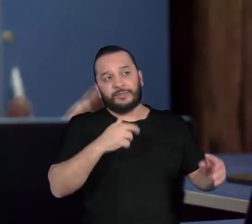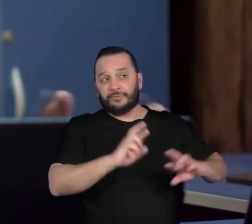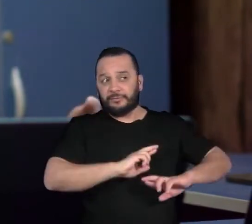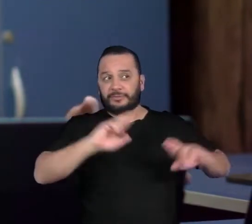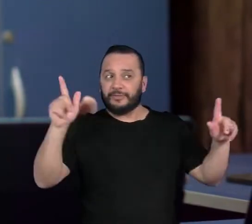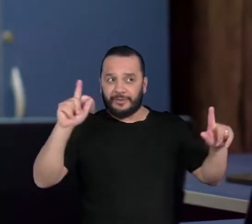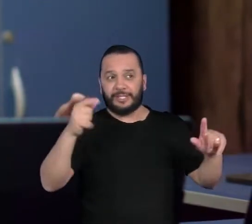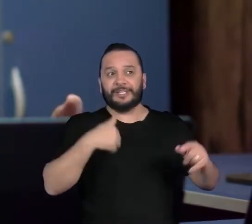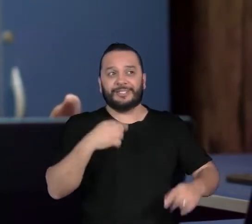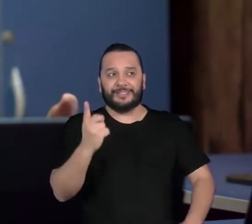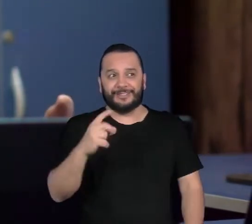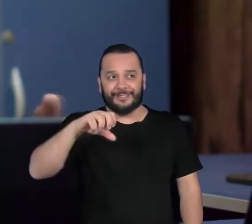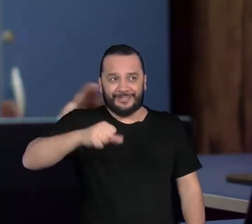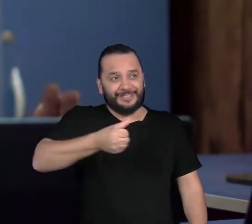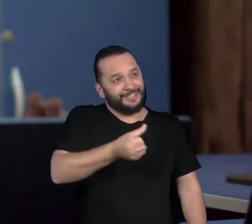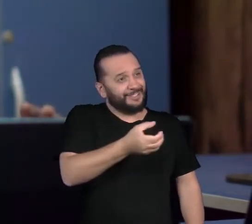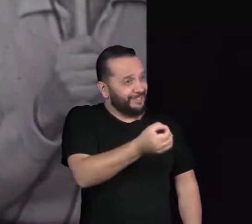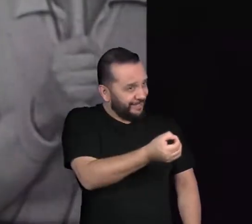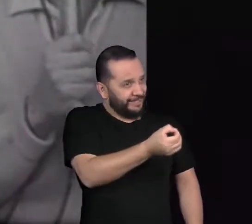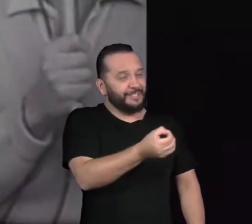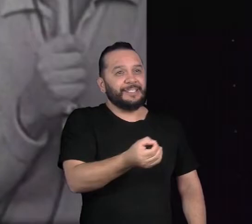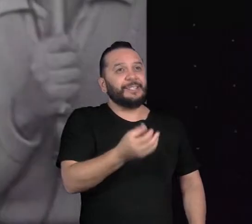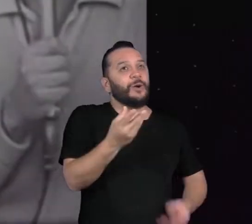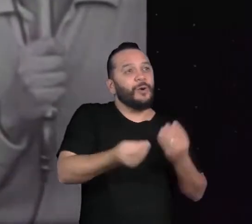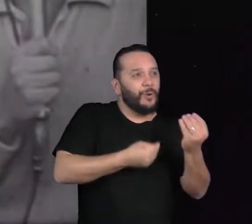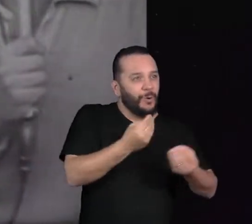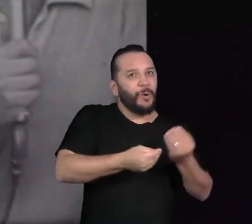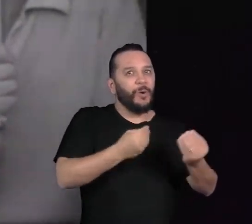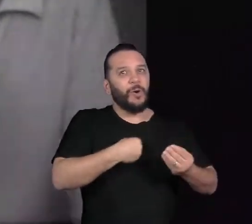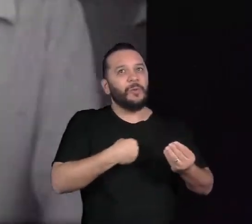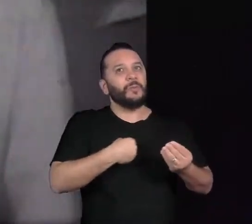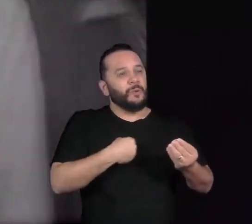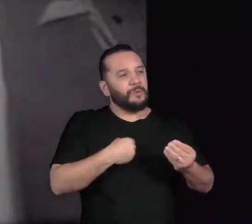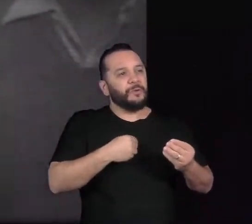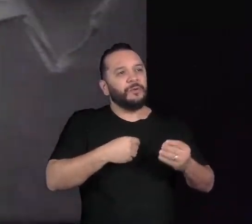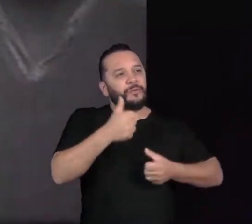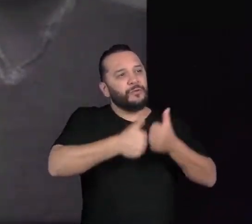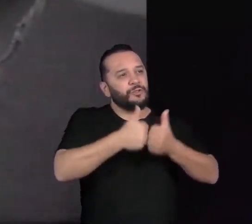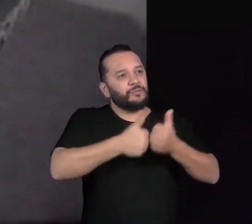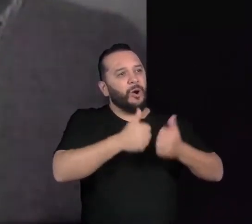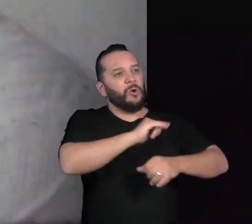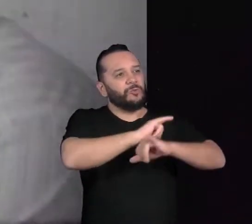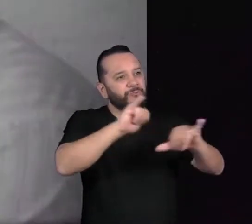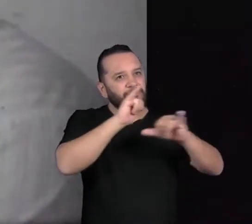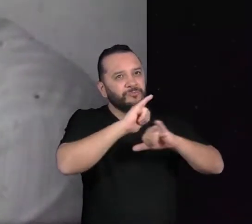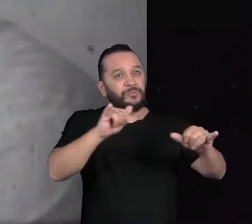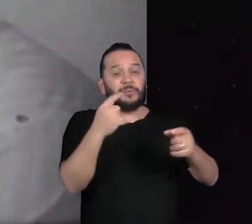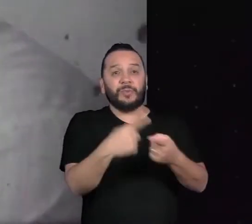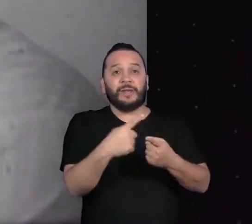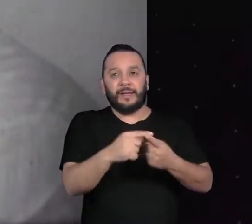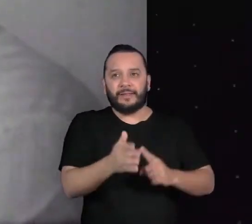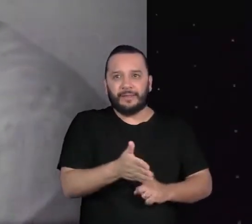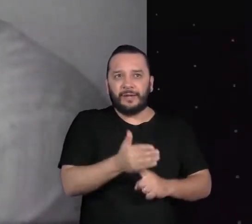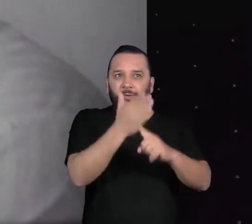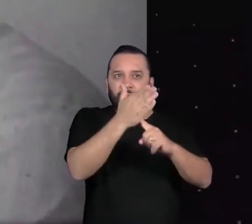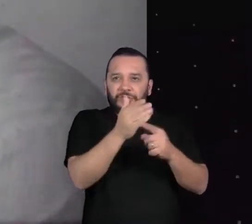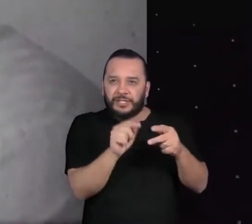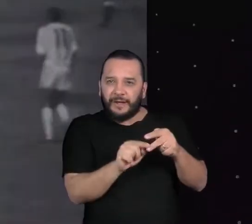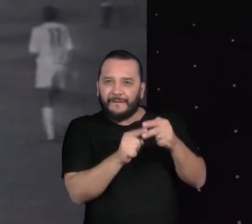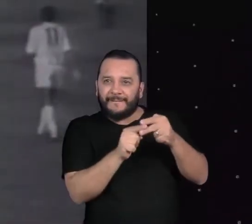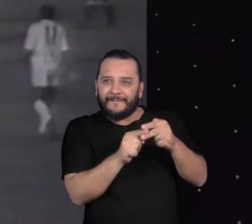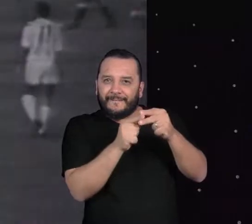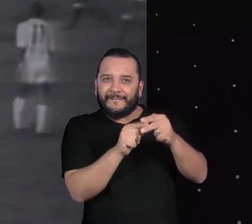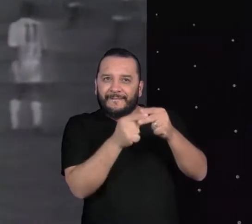a partir dos anos 60, em termos de transmissão esportiva. Por quê? Porque aí os recursos técnicos foram